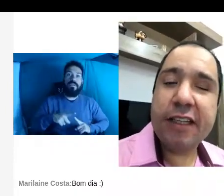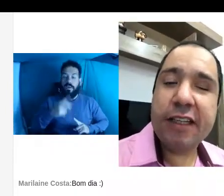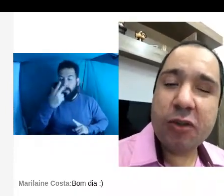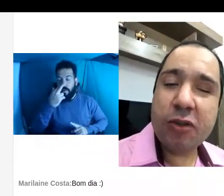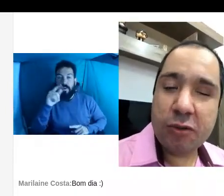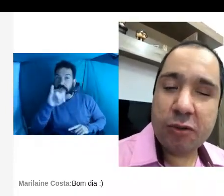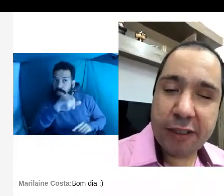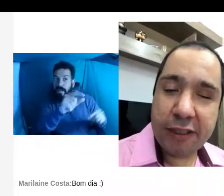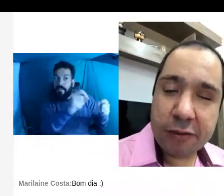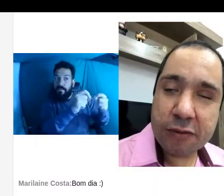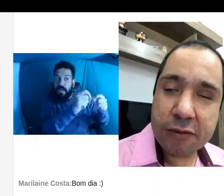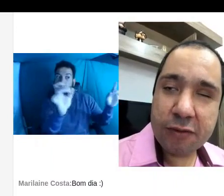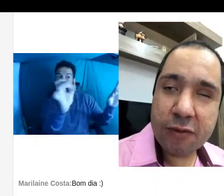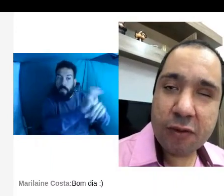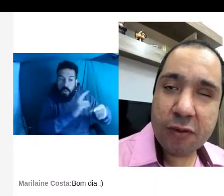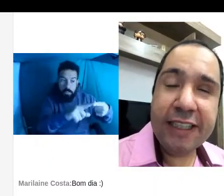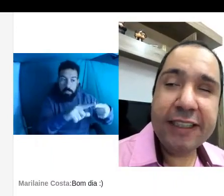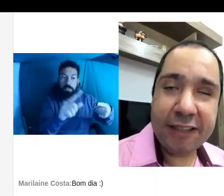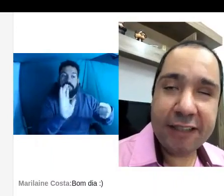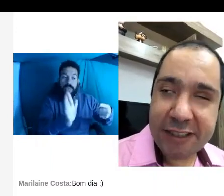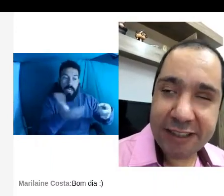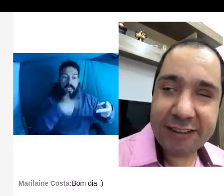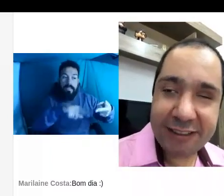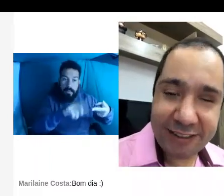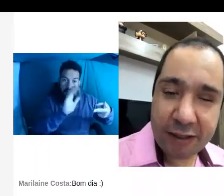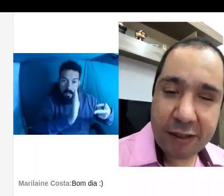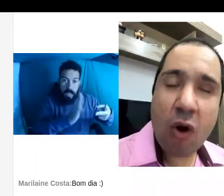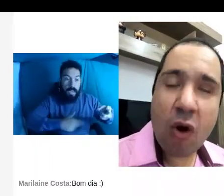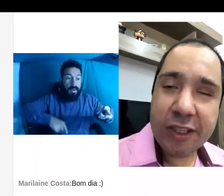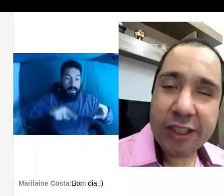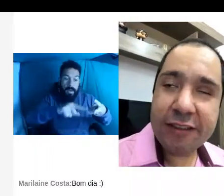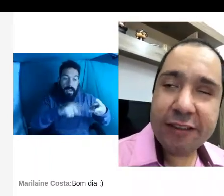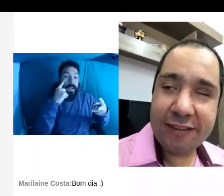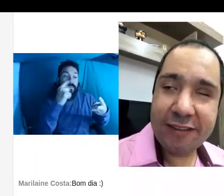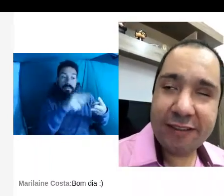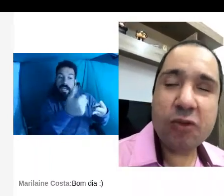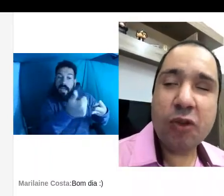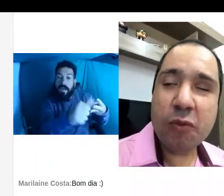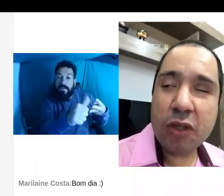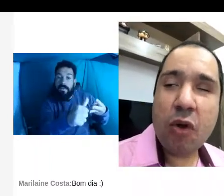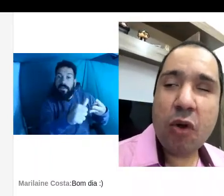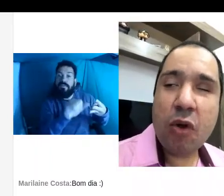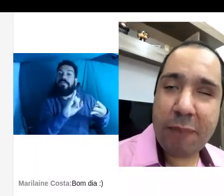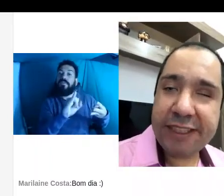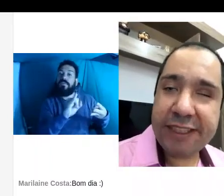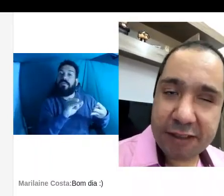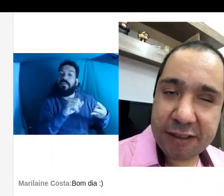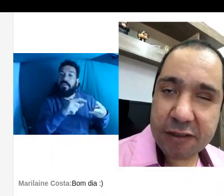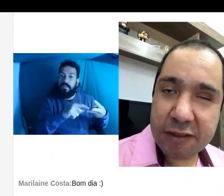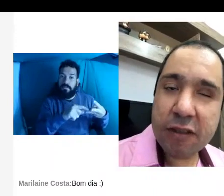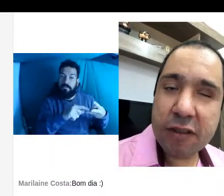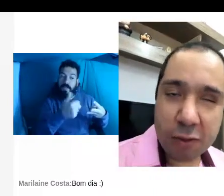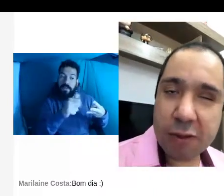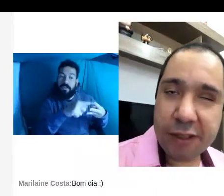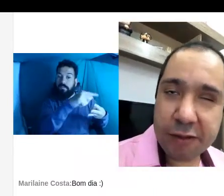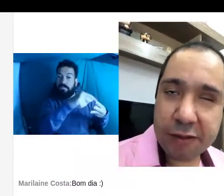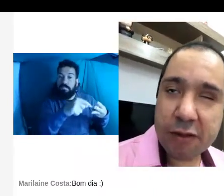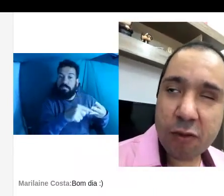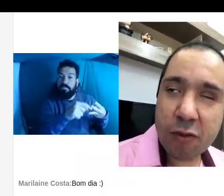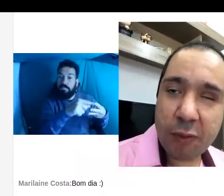dos roteiros. Inicialmente, hoje, nós somos copartícipes dos